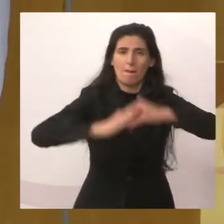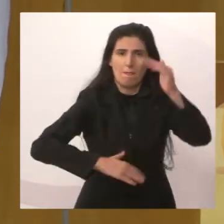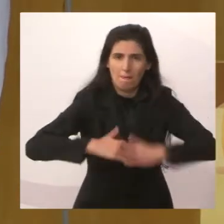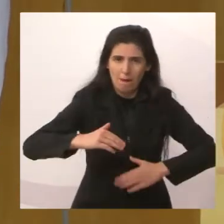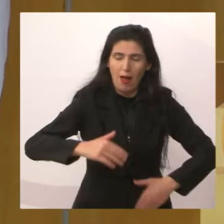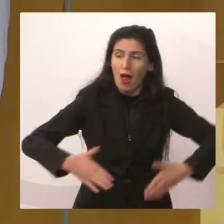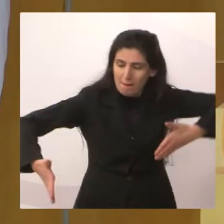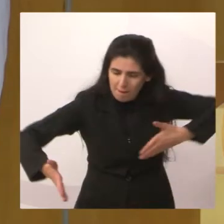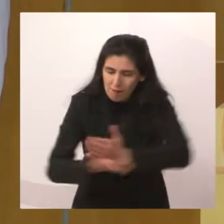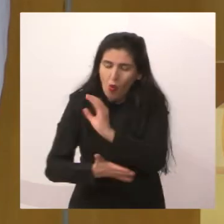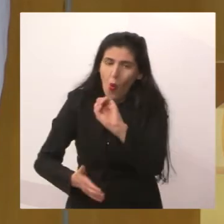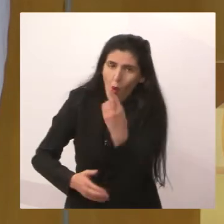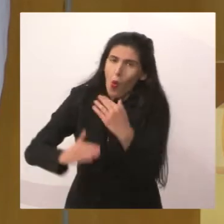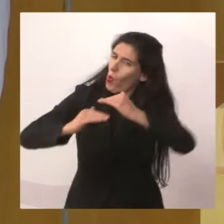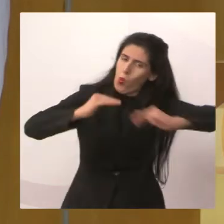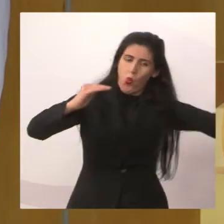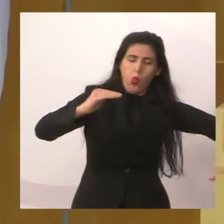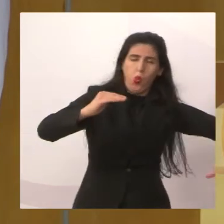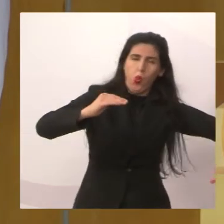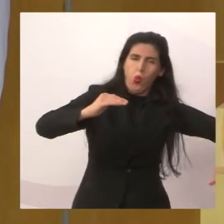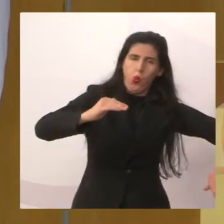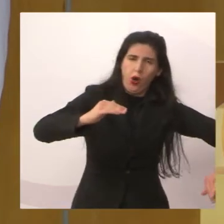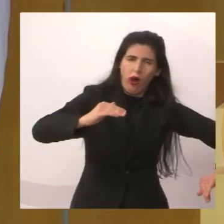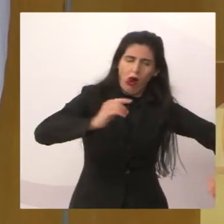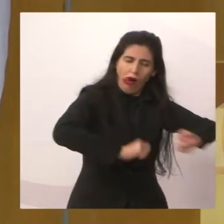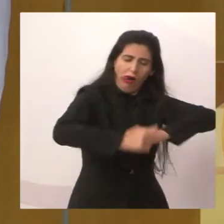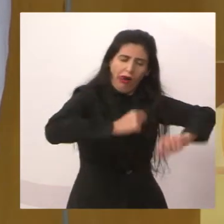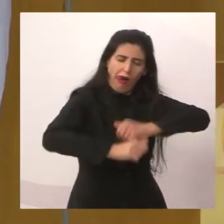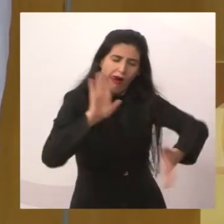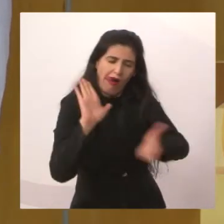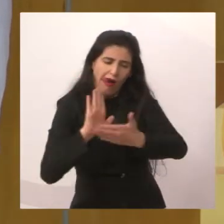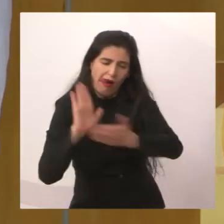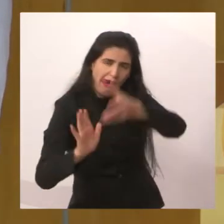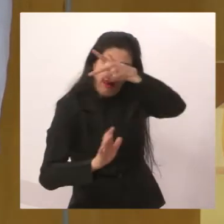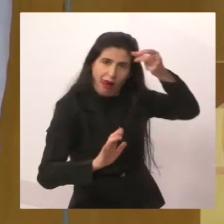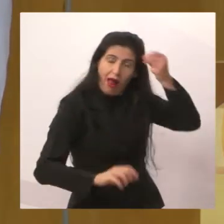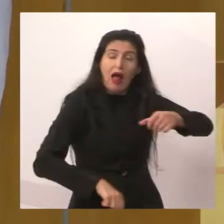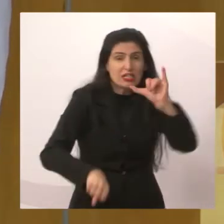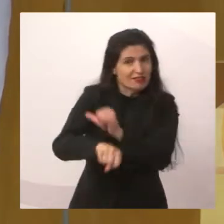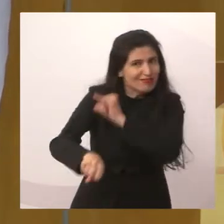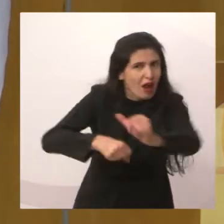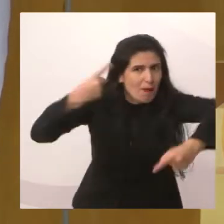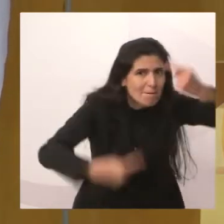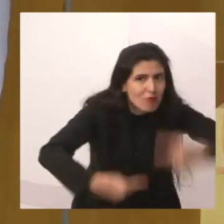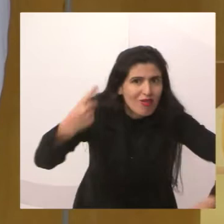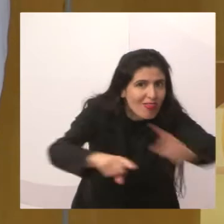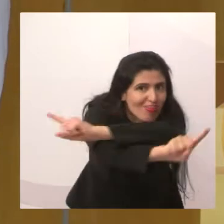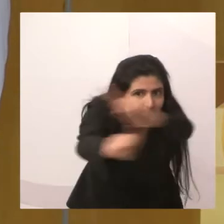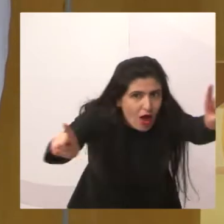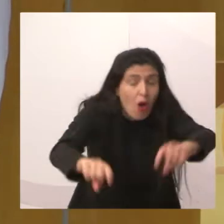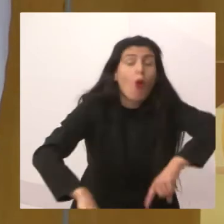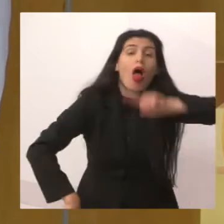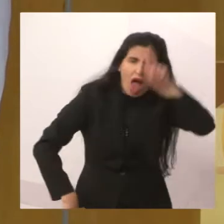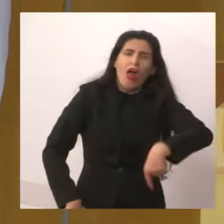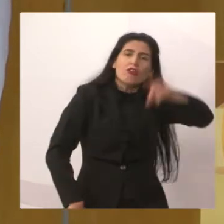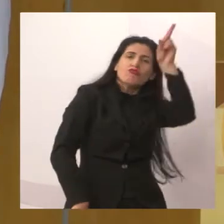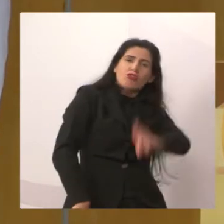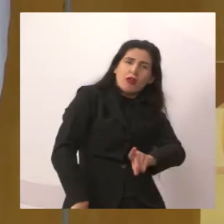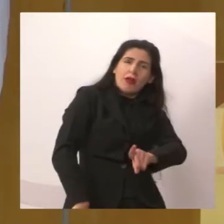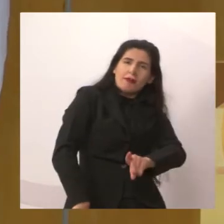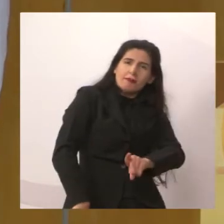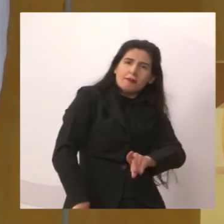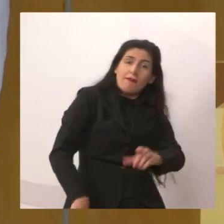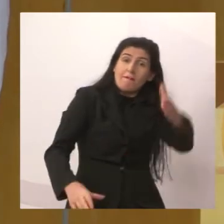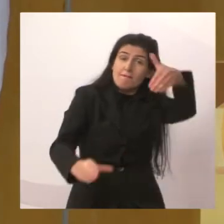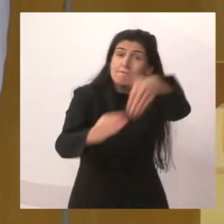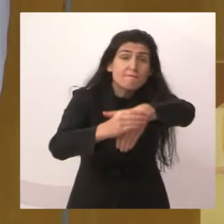conta do prefeito. Então, eu estou aqui para falar, isso não foi manobra política, foi um direito para garantir o nosso direito de